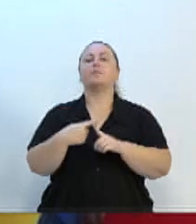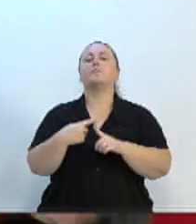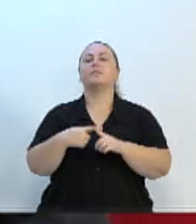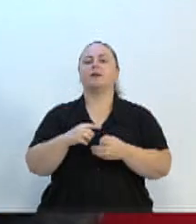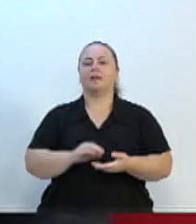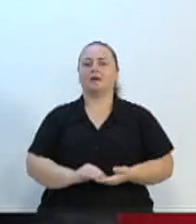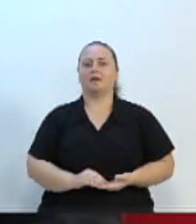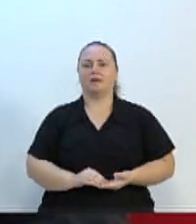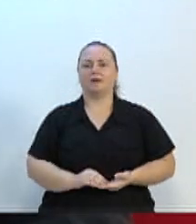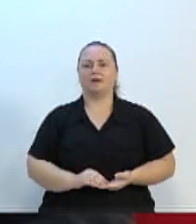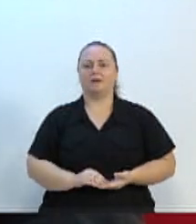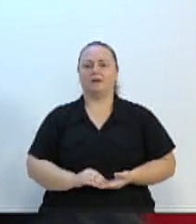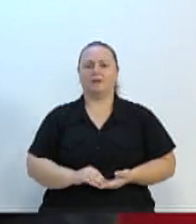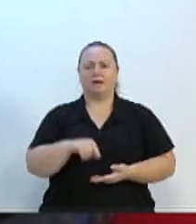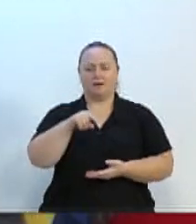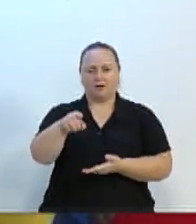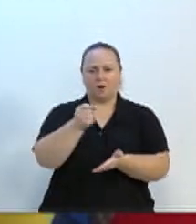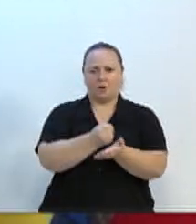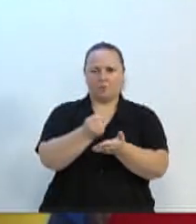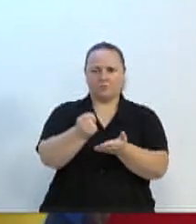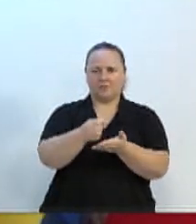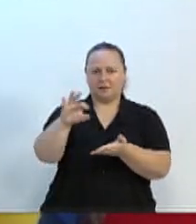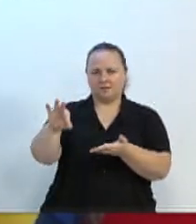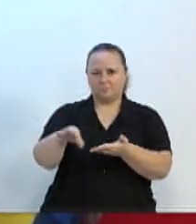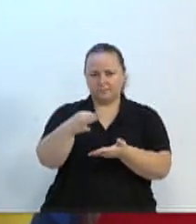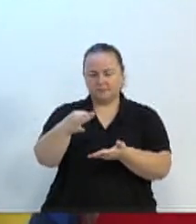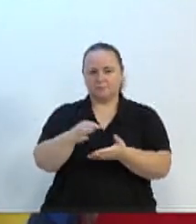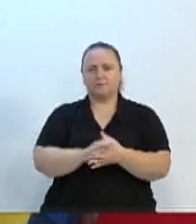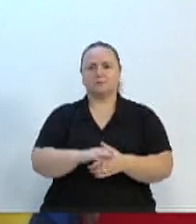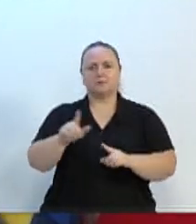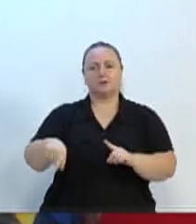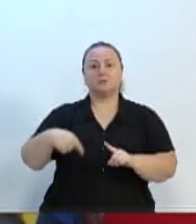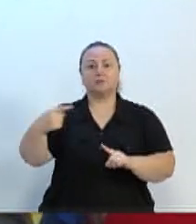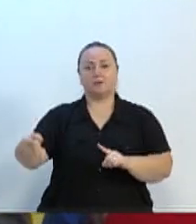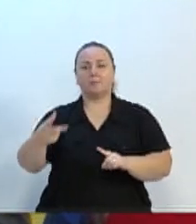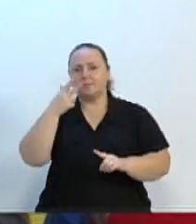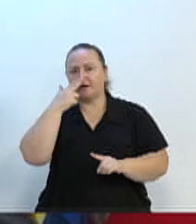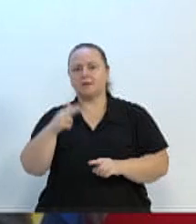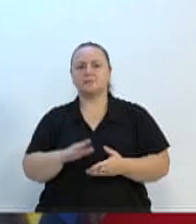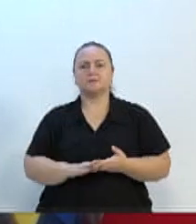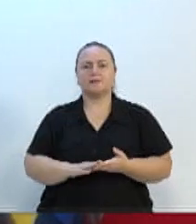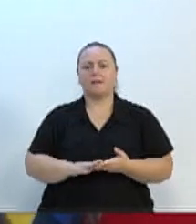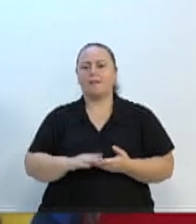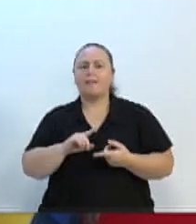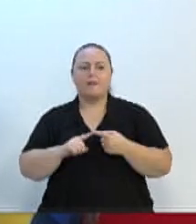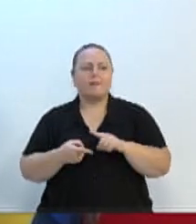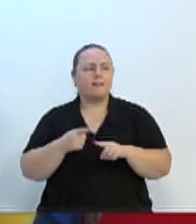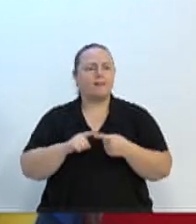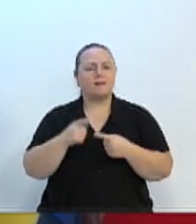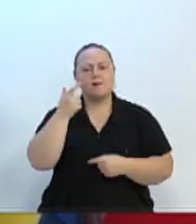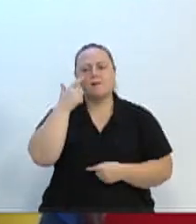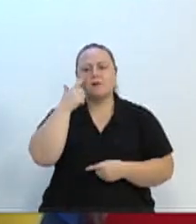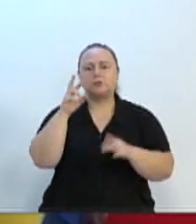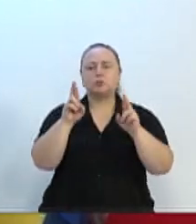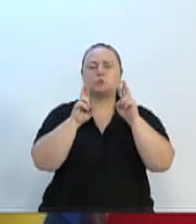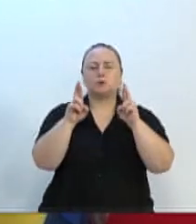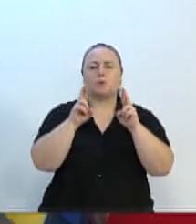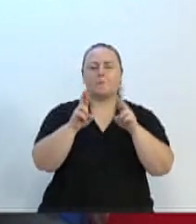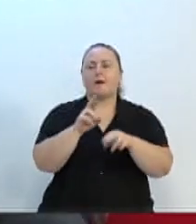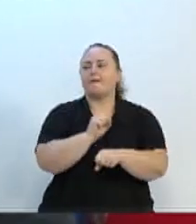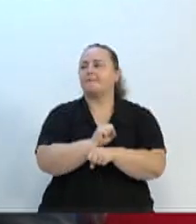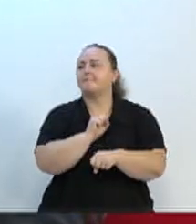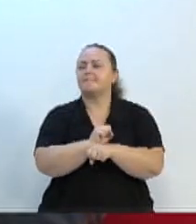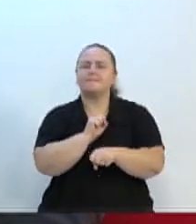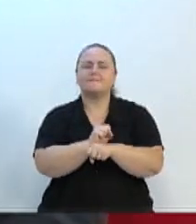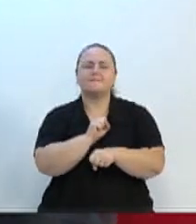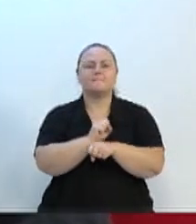assinou o contrato e acende uma para o diabo da zebra, para parar, porque ela tem a certeza de que vai cobrar as